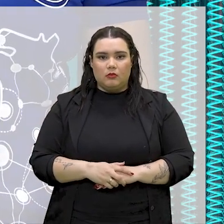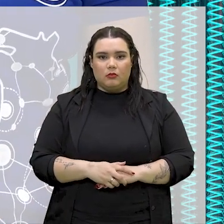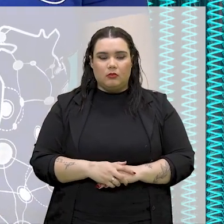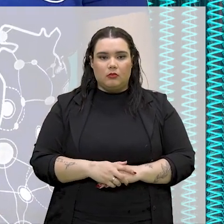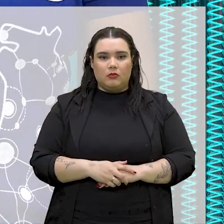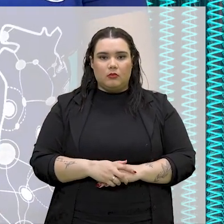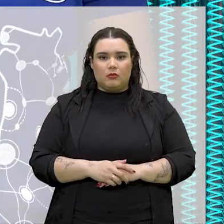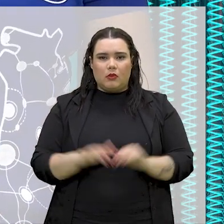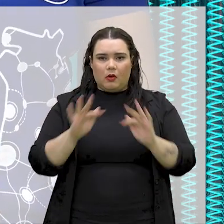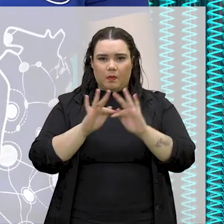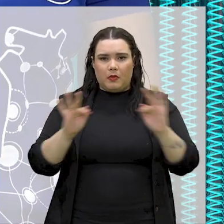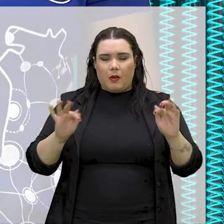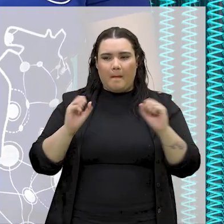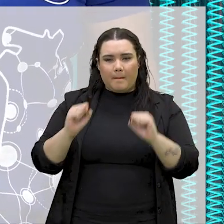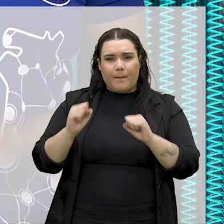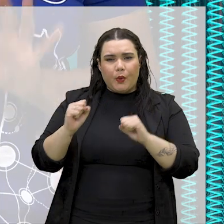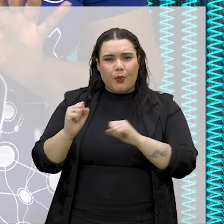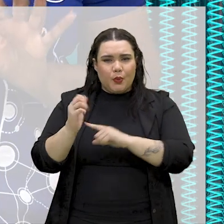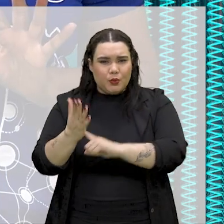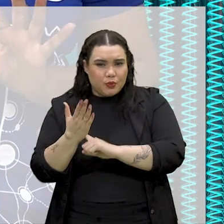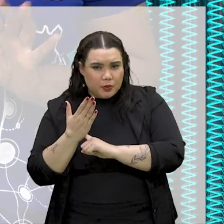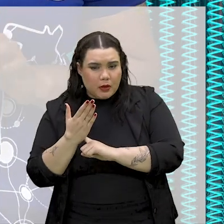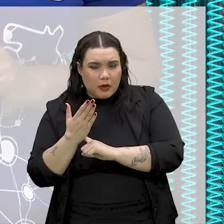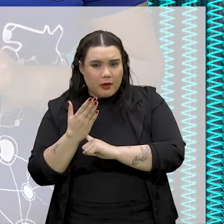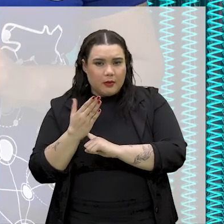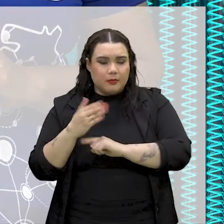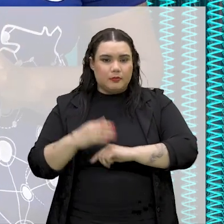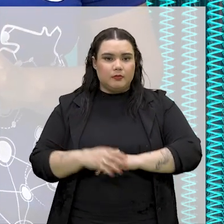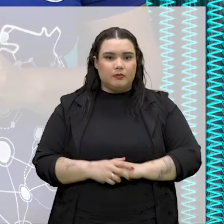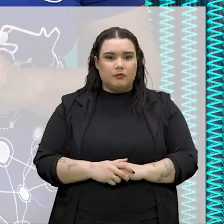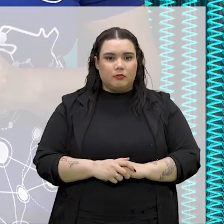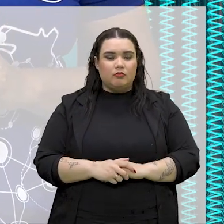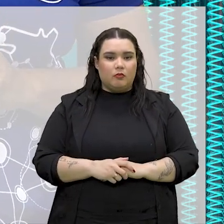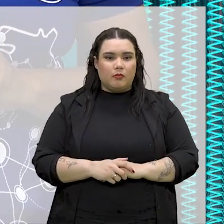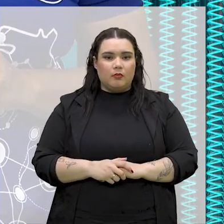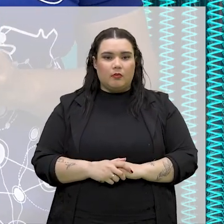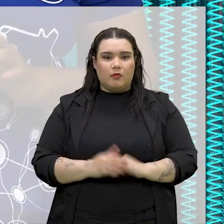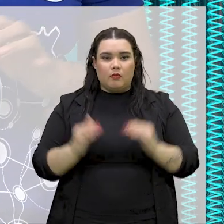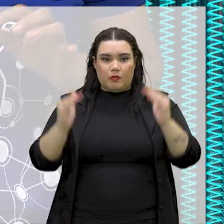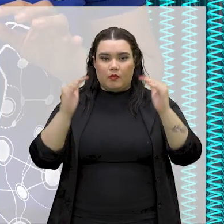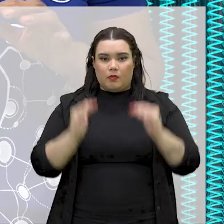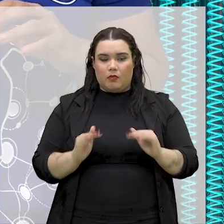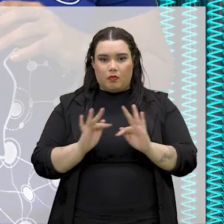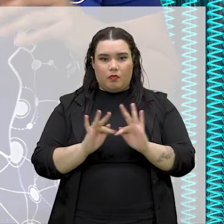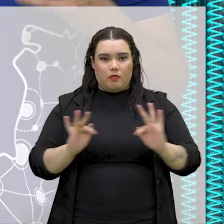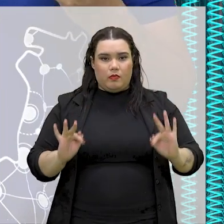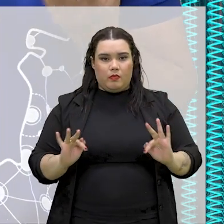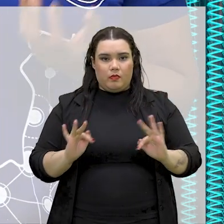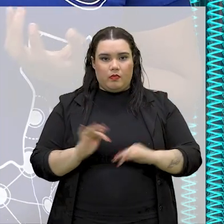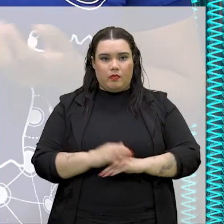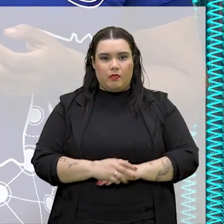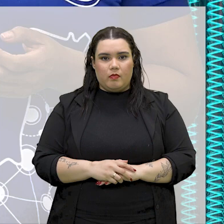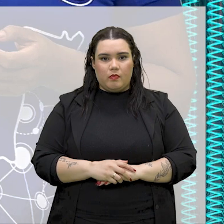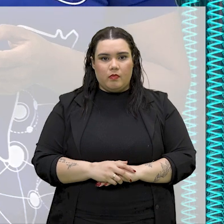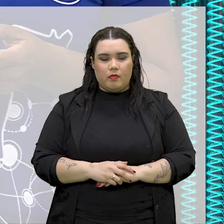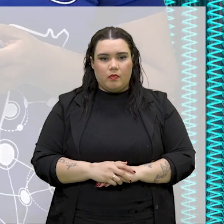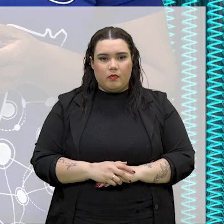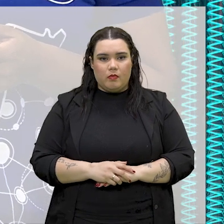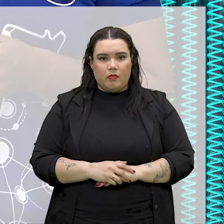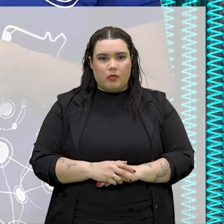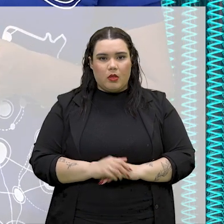favor? Você pode me fazer um favor? Mais informal, tá bom? Só que, se